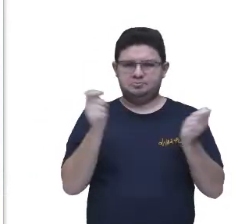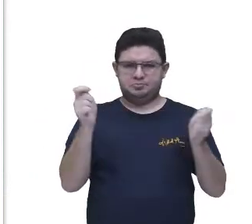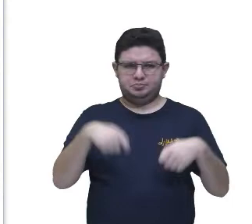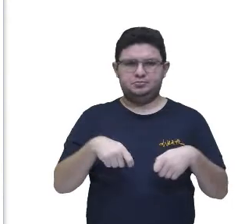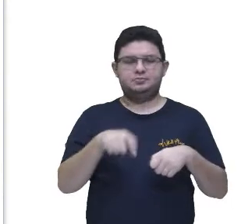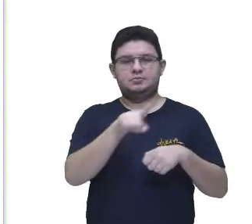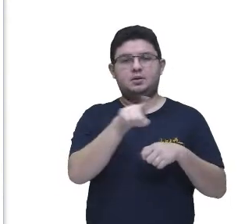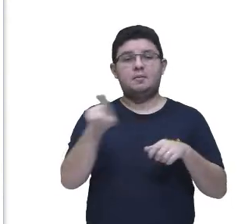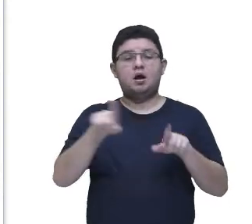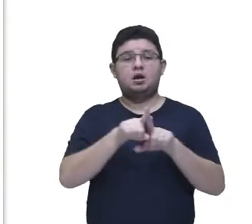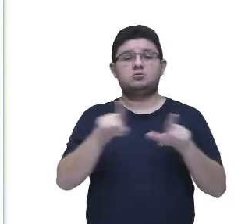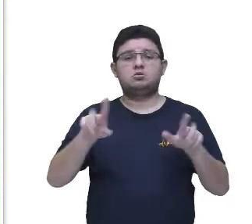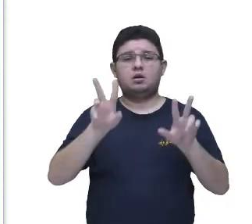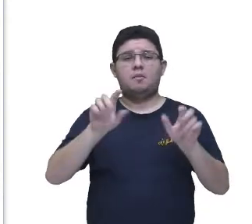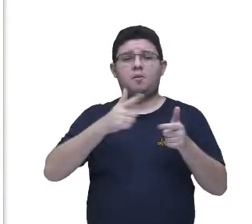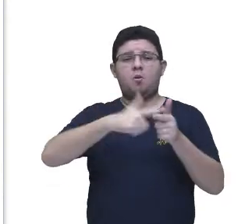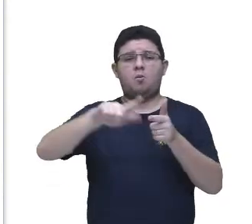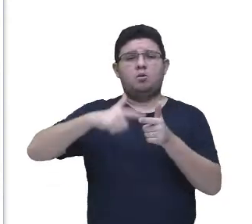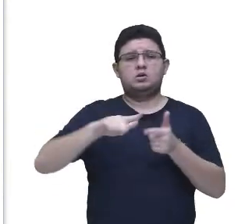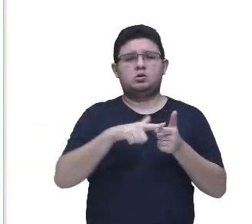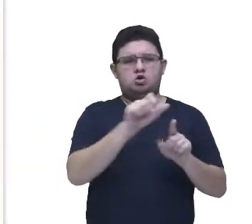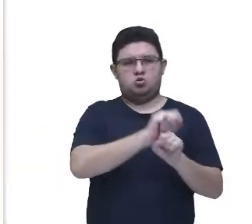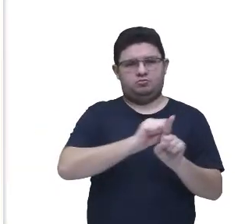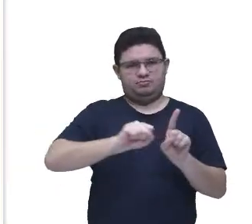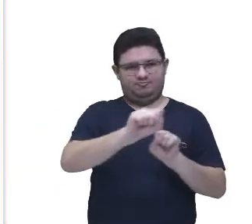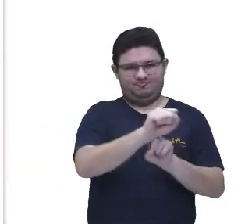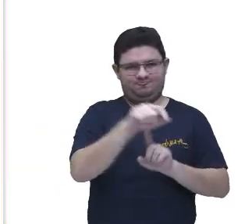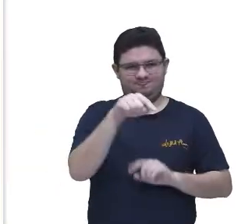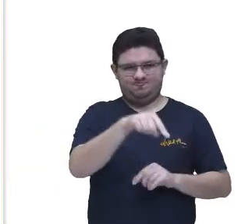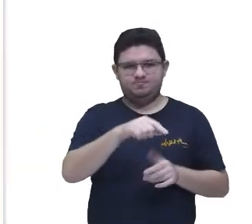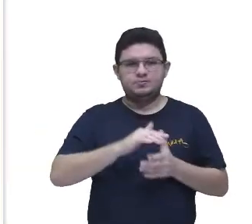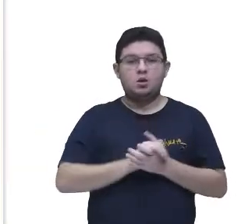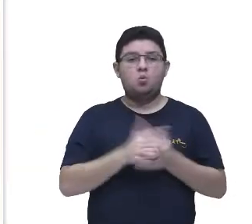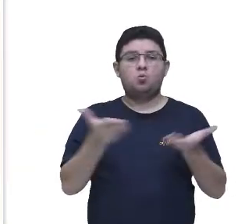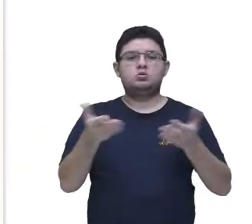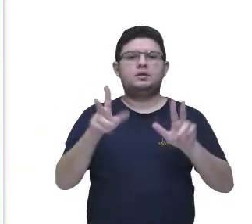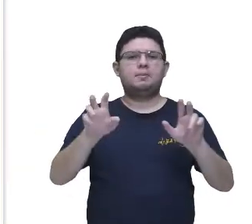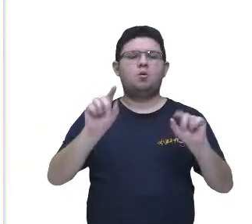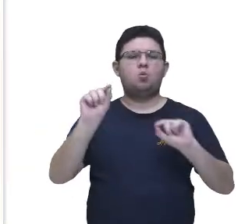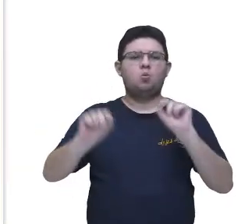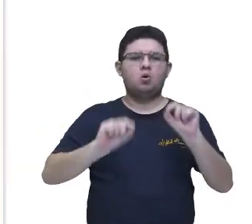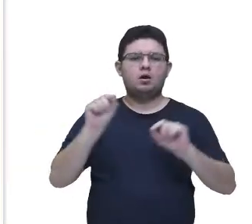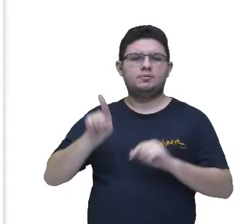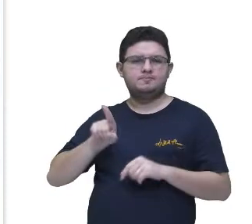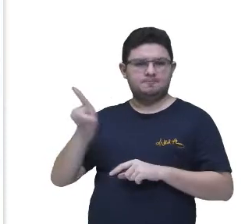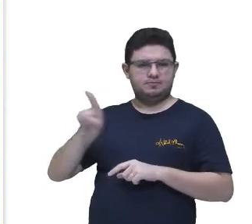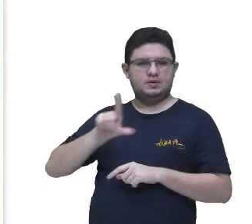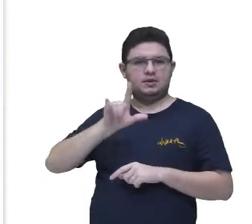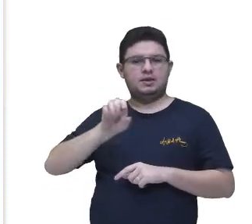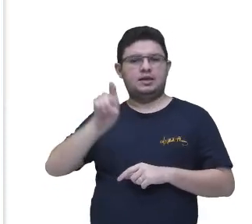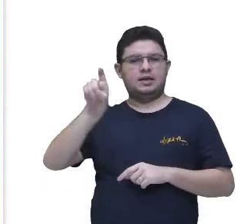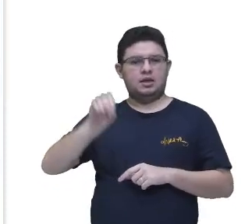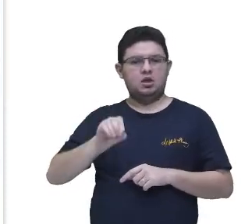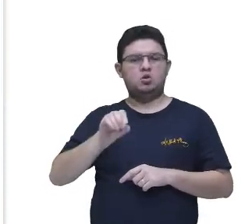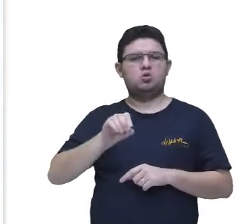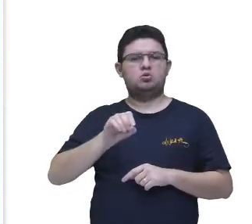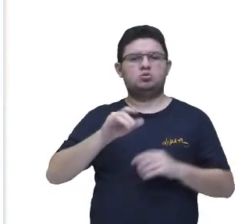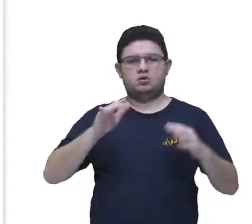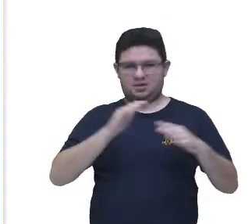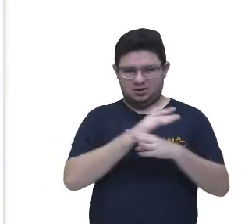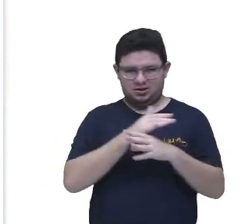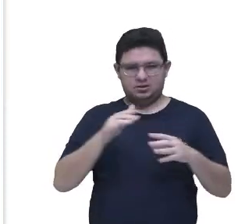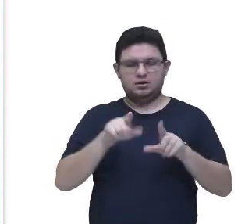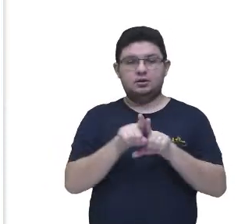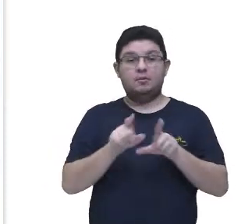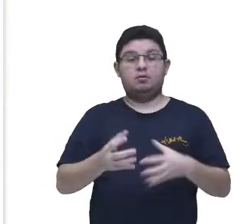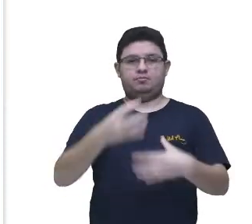causa grandes problemas para a nossa sociedade. Vamos ver qual é o tema da aula de hoje? Então, temos o lixo nas cidades e o impacto ambiental e